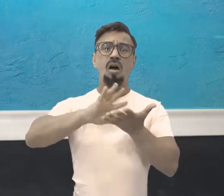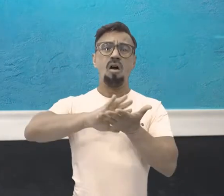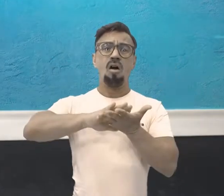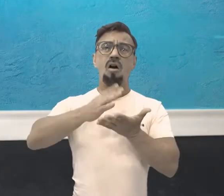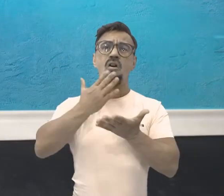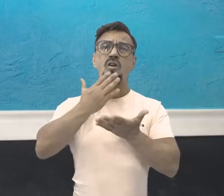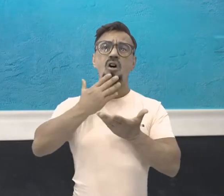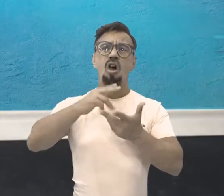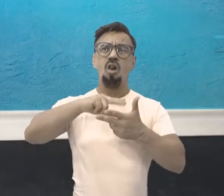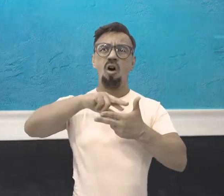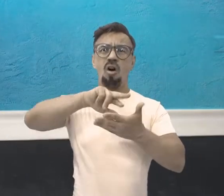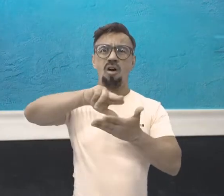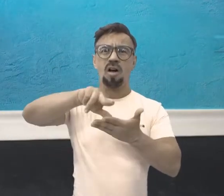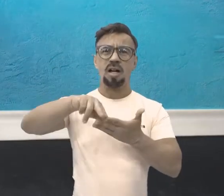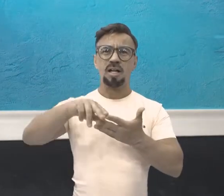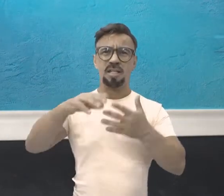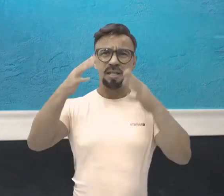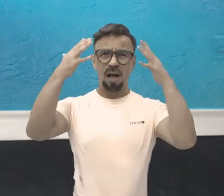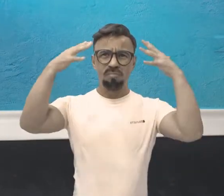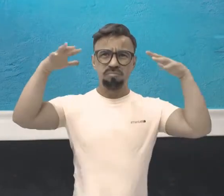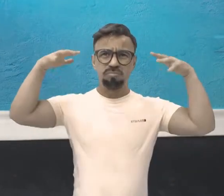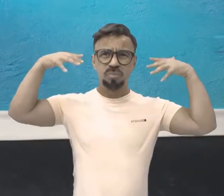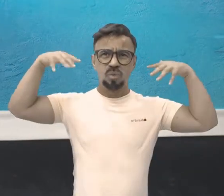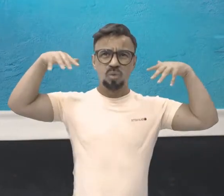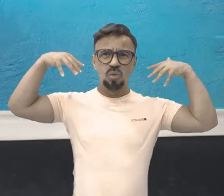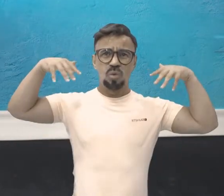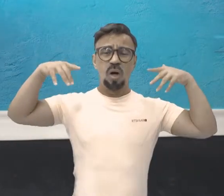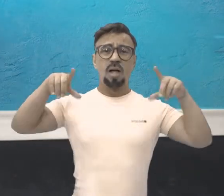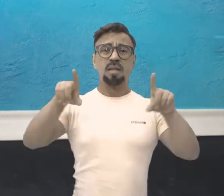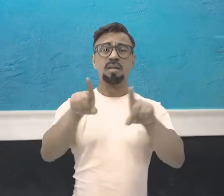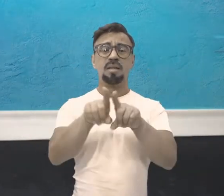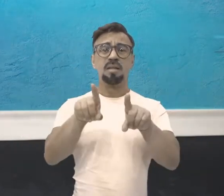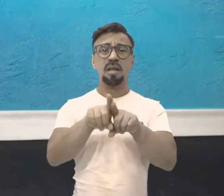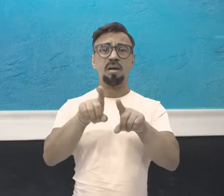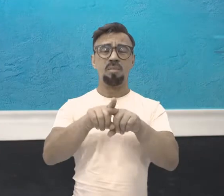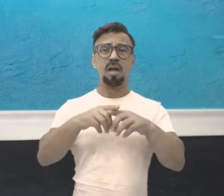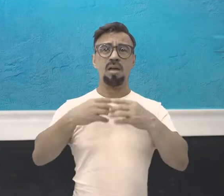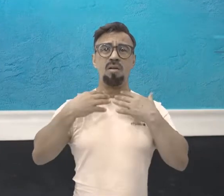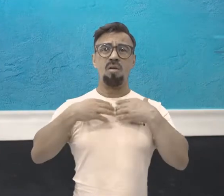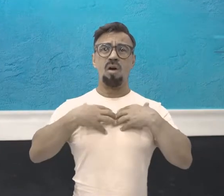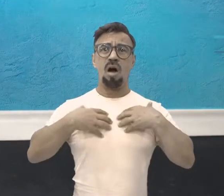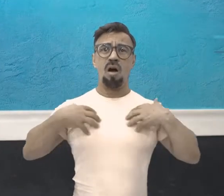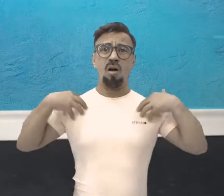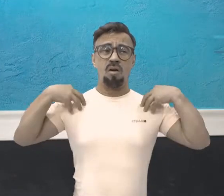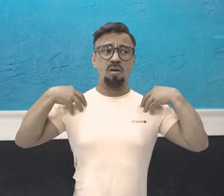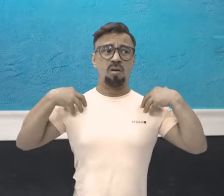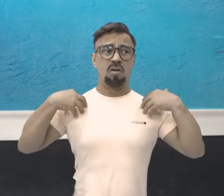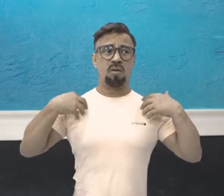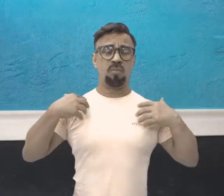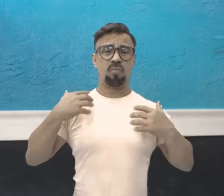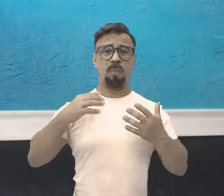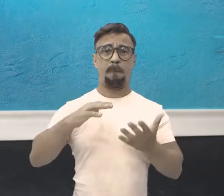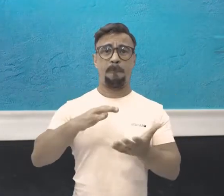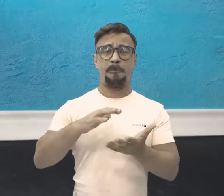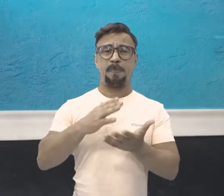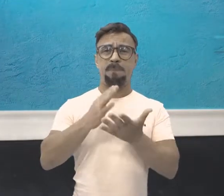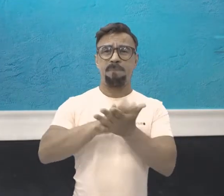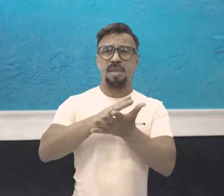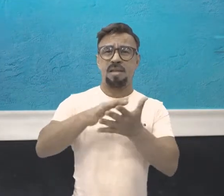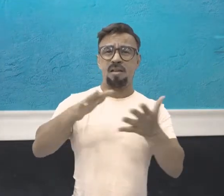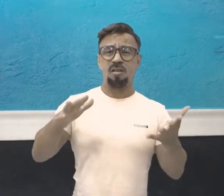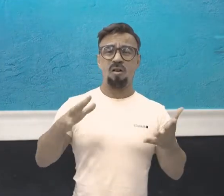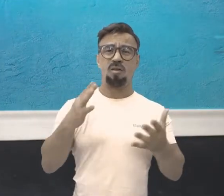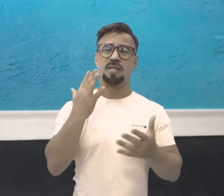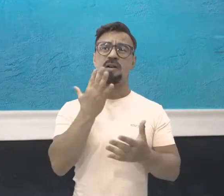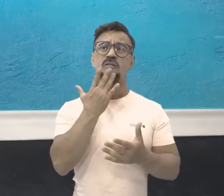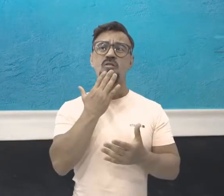colorida de fitas brilhosas, uma gola também muito brilhosa, muito colorida,